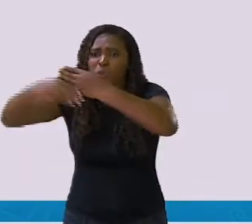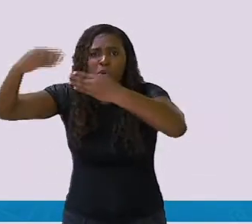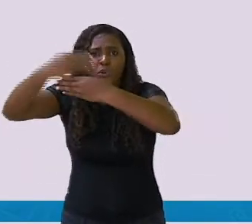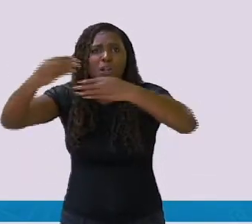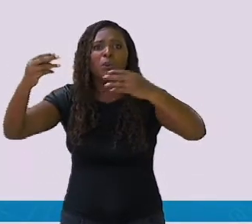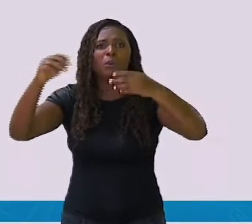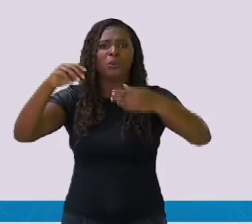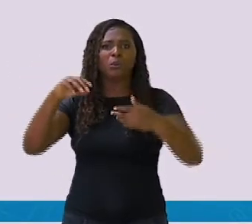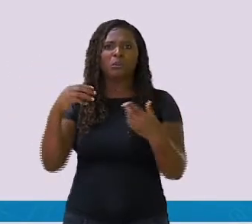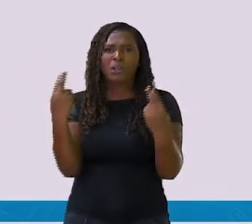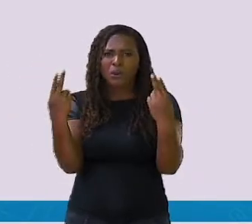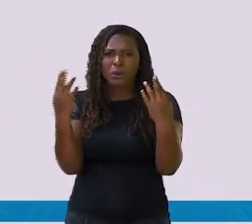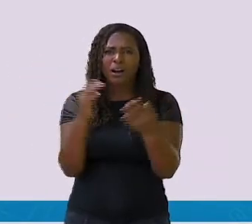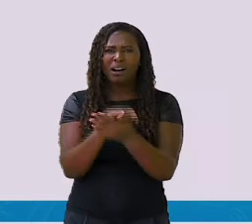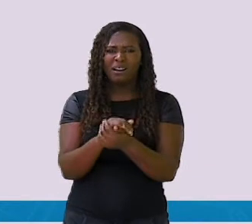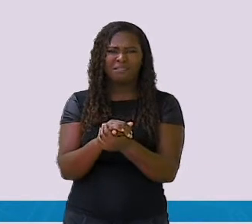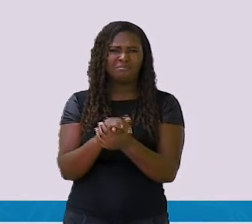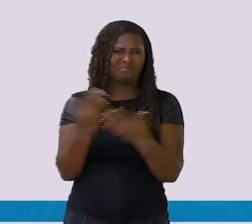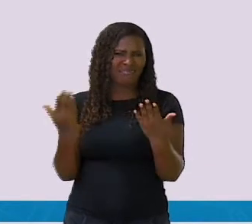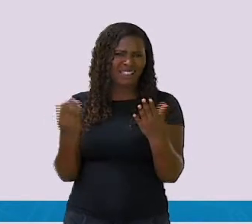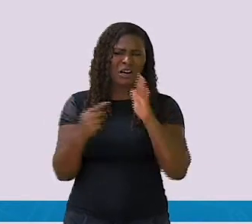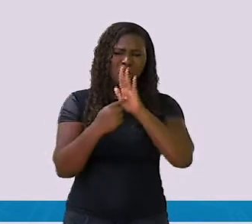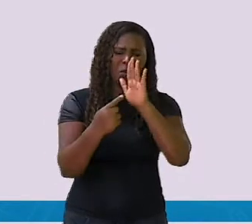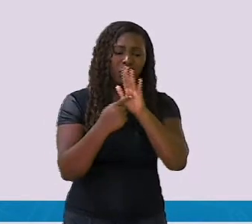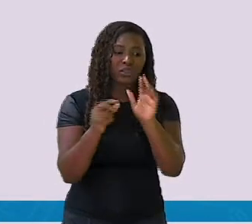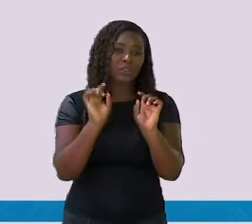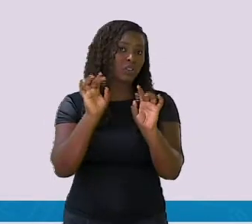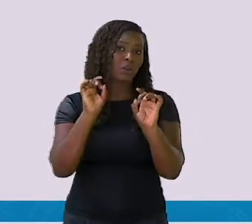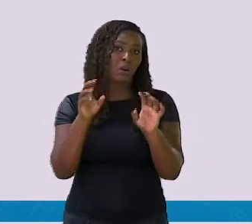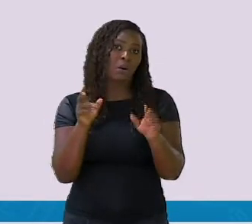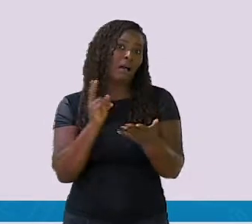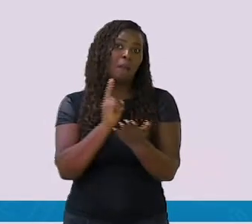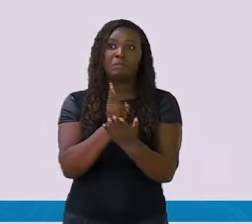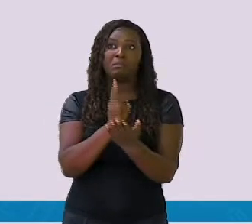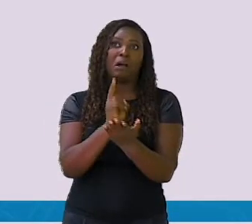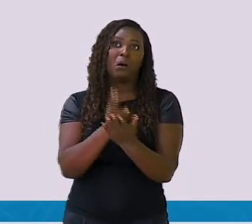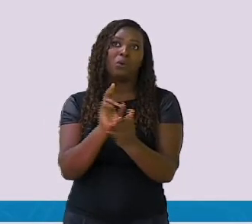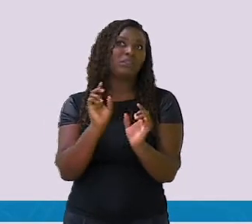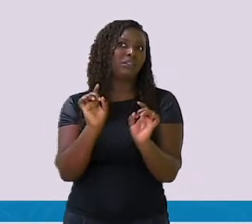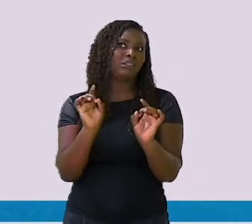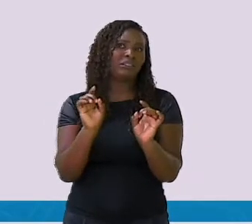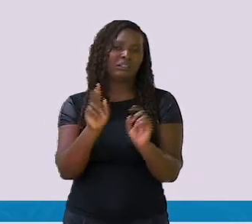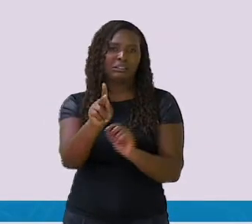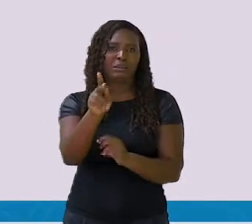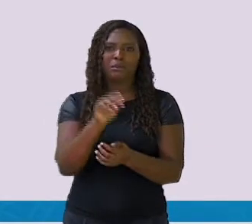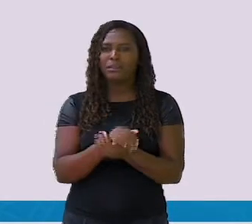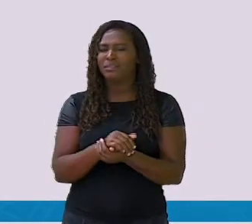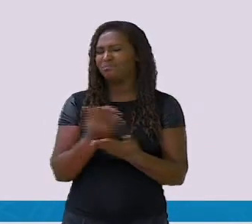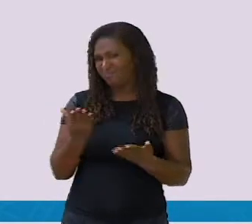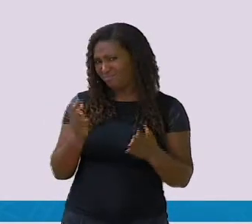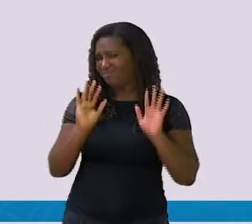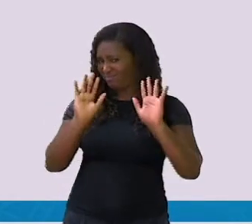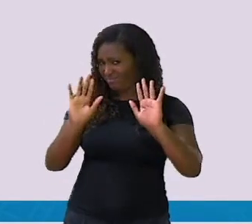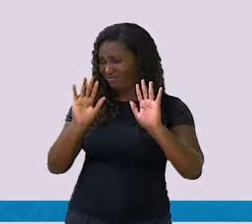é a função? Então, olha só. Os museus, eles surgiram há muito tempo